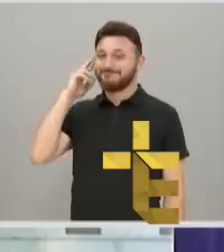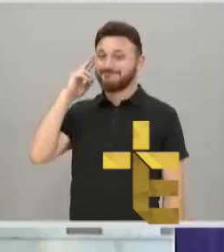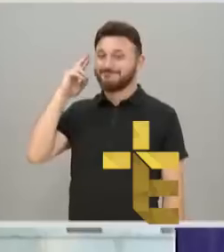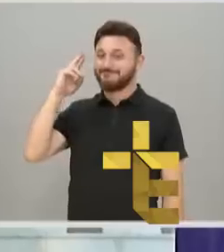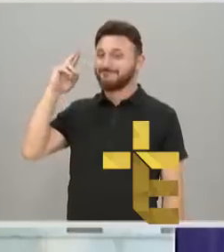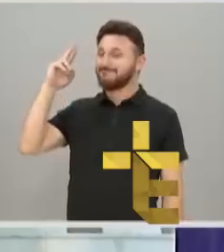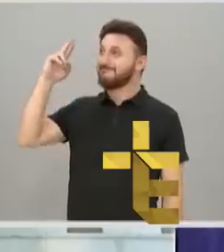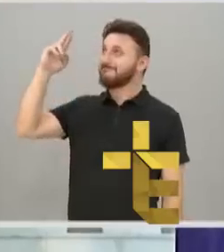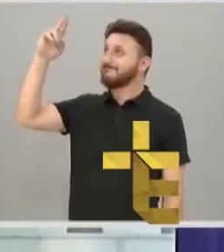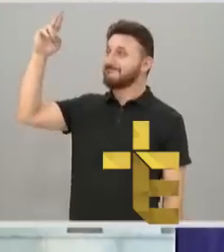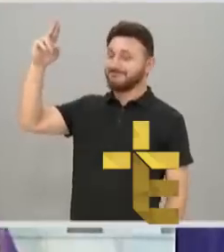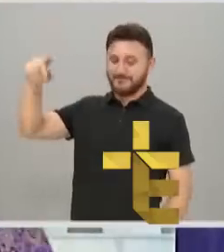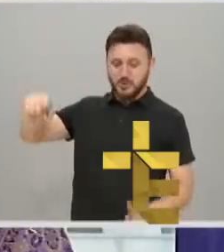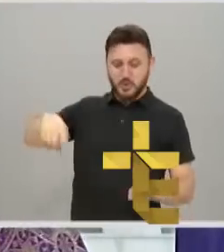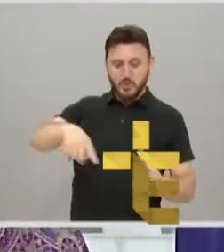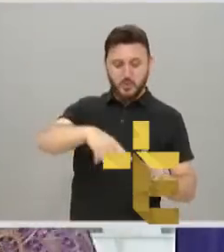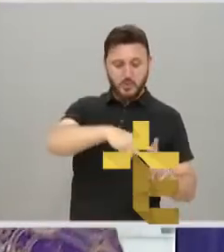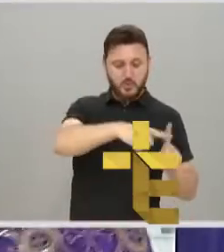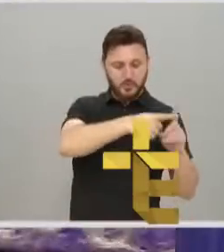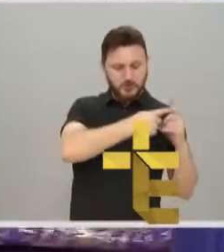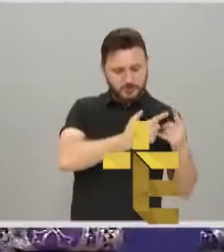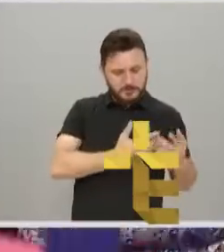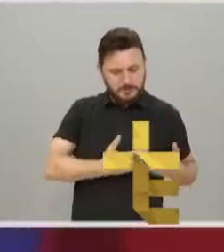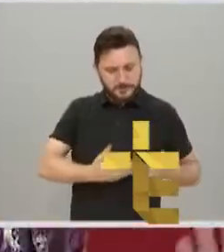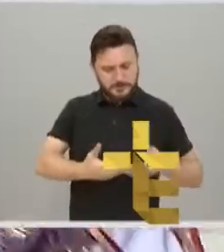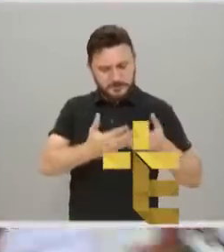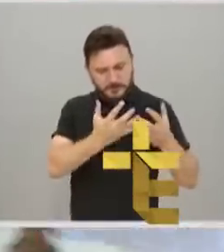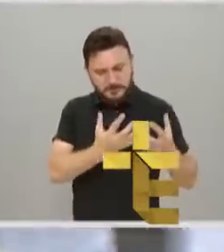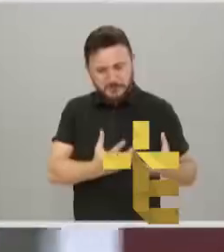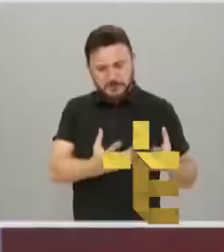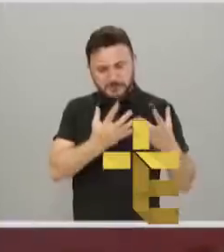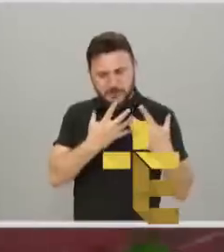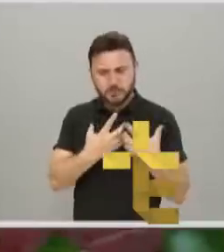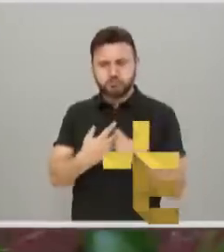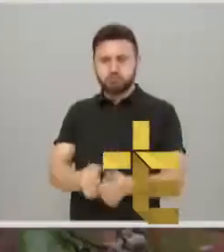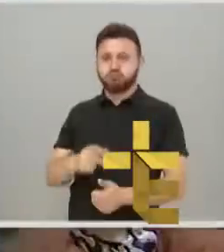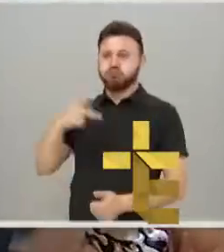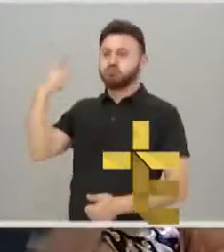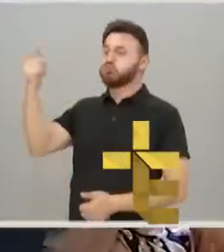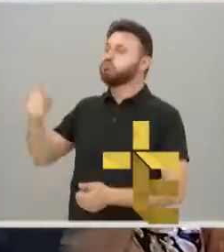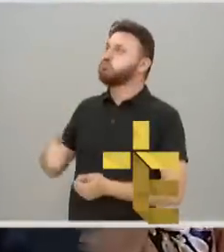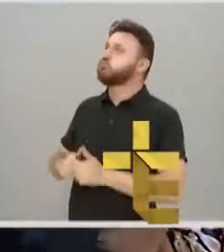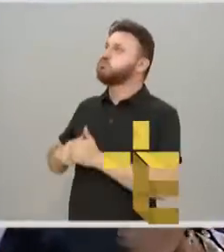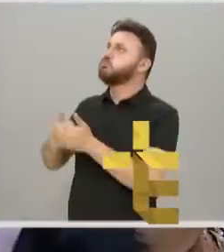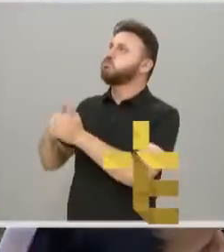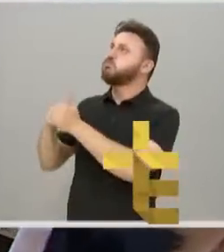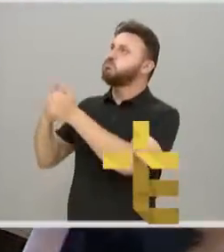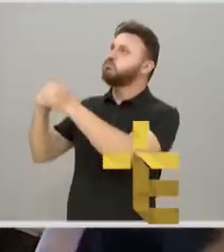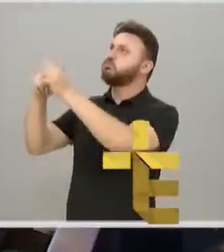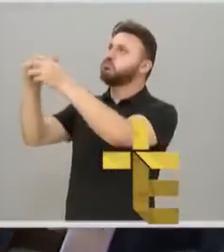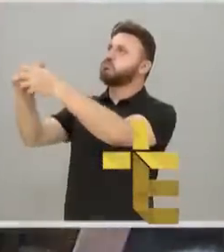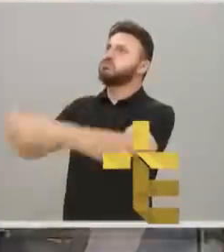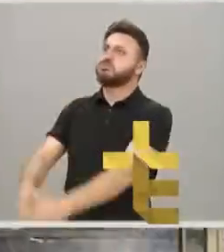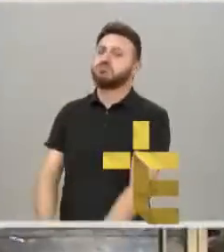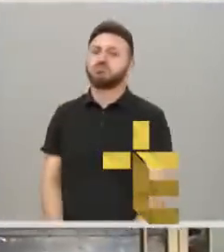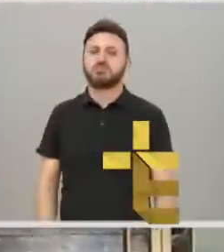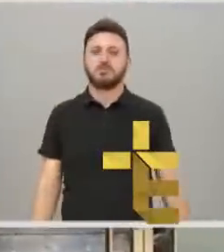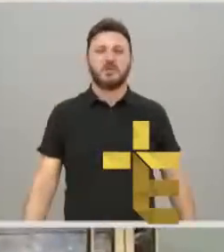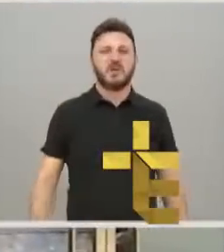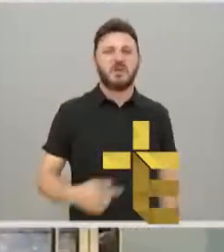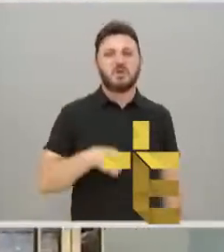Tomar minha cruz e seguir os teus passos. Jamais